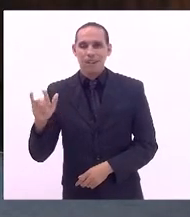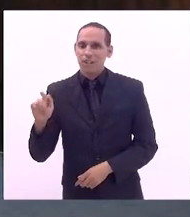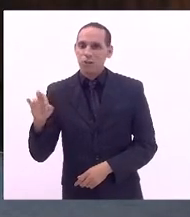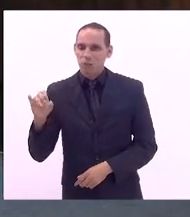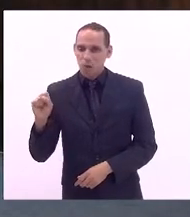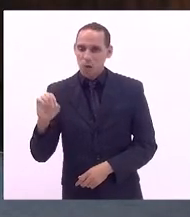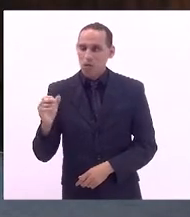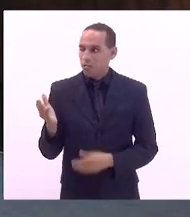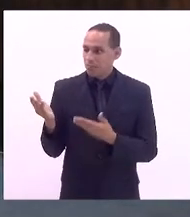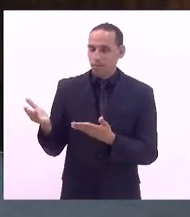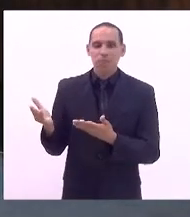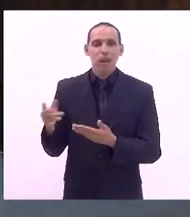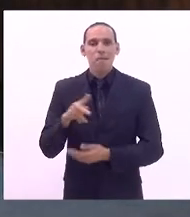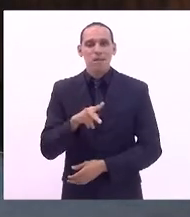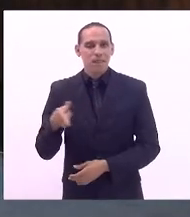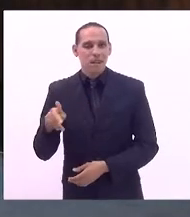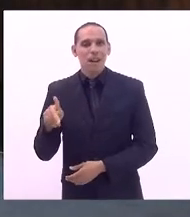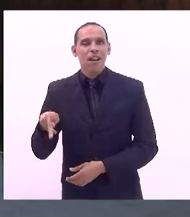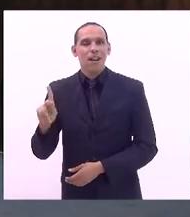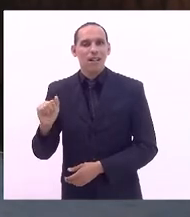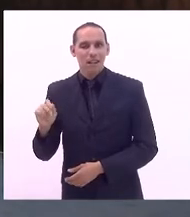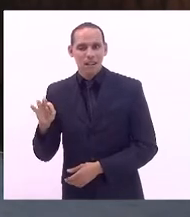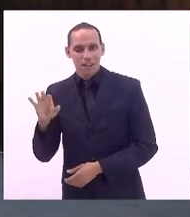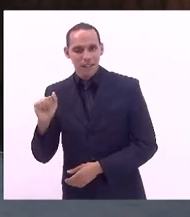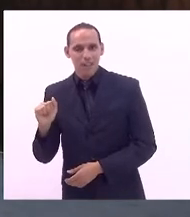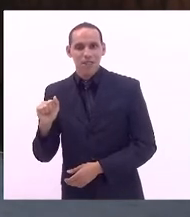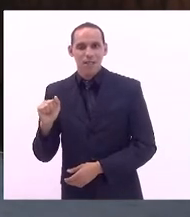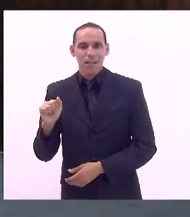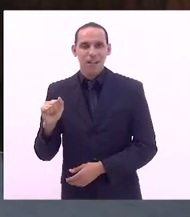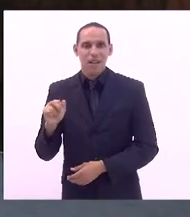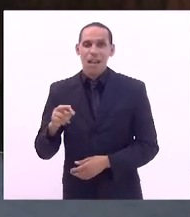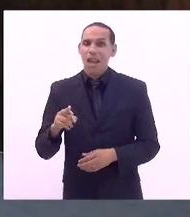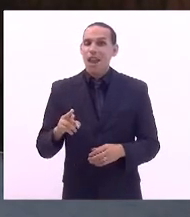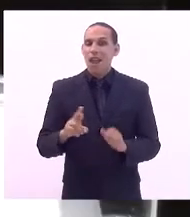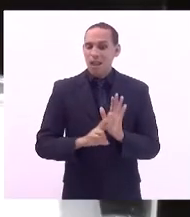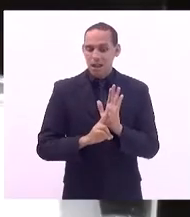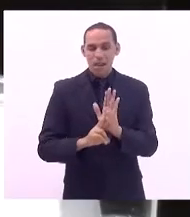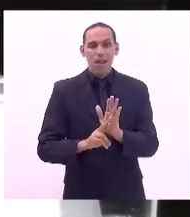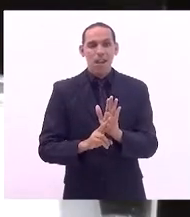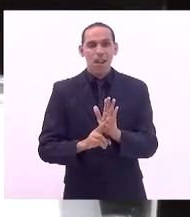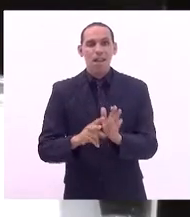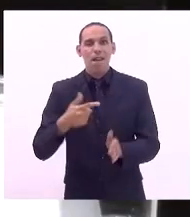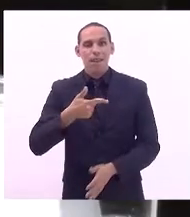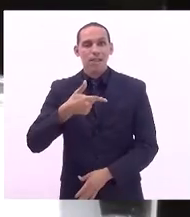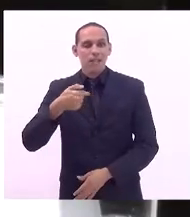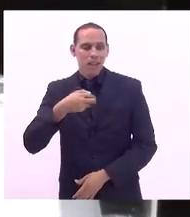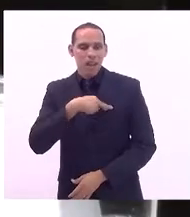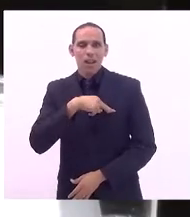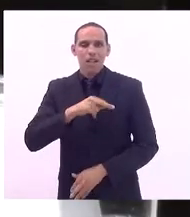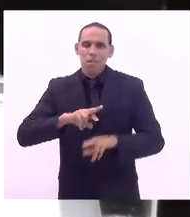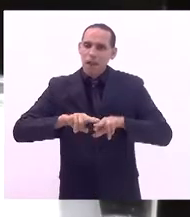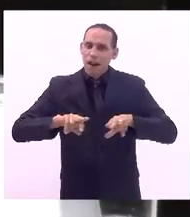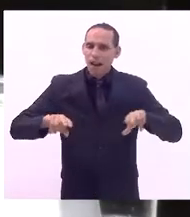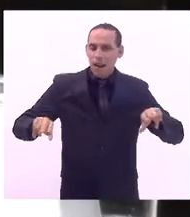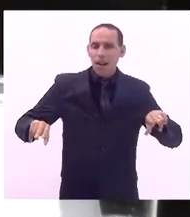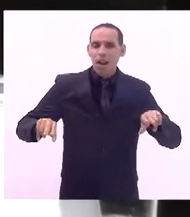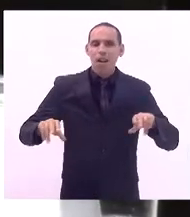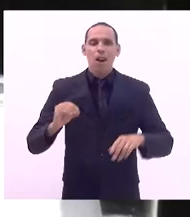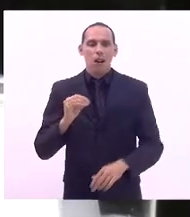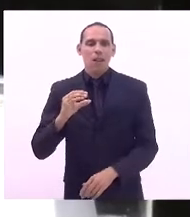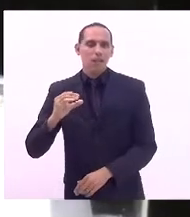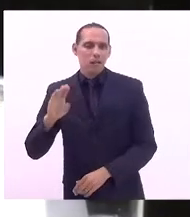Kátia Bastos que representa a 27 tradições religiosa da ordem dos capelães do Brasil